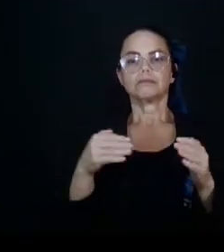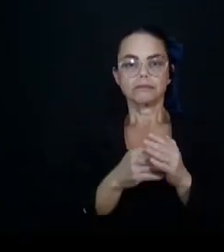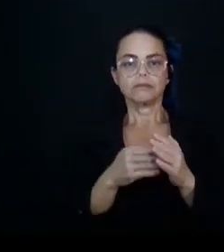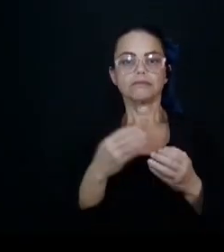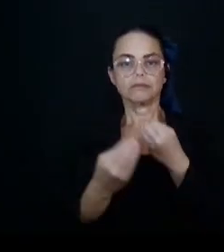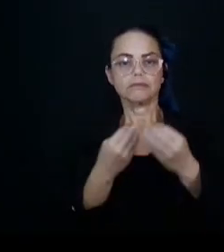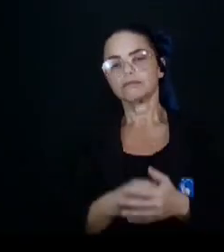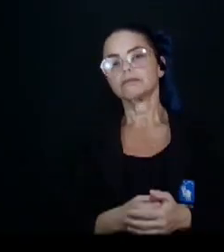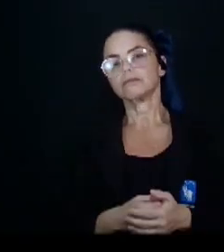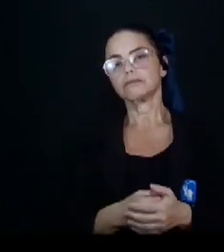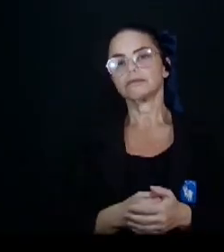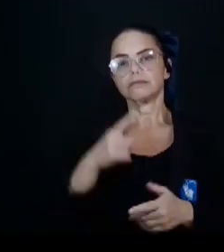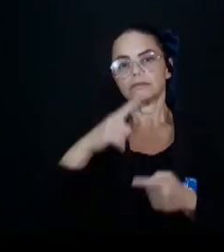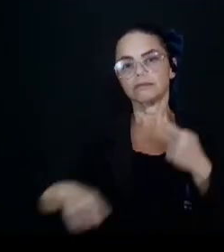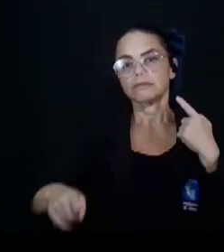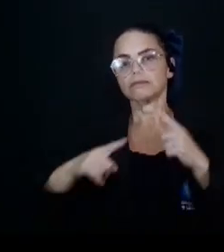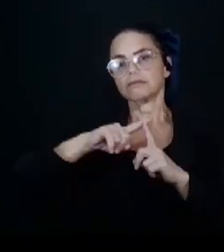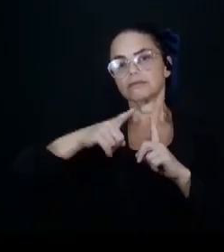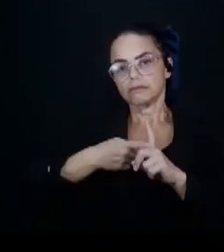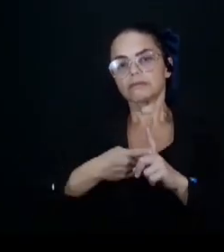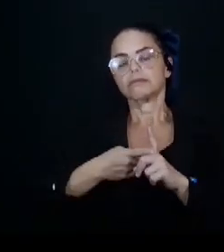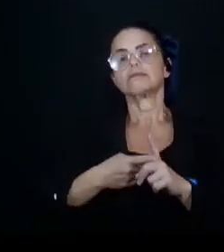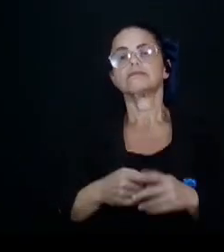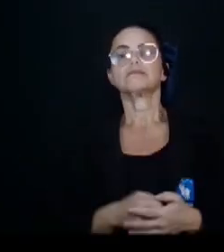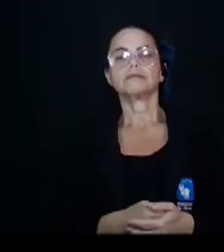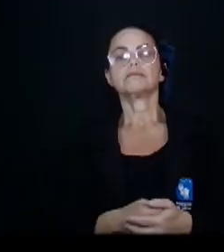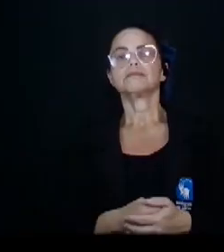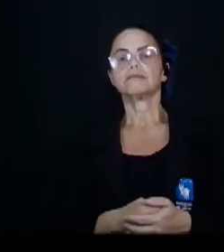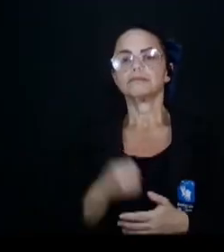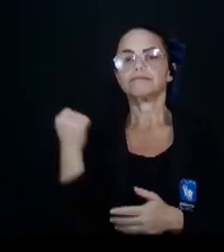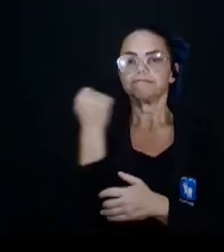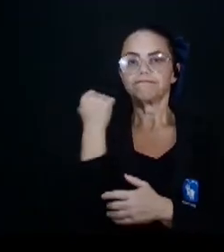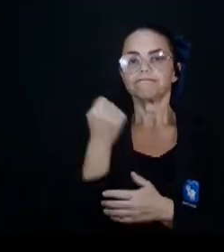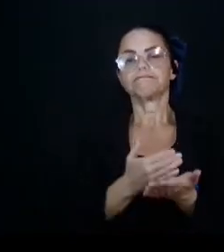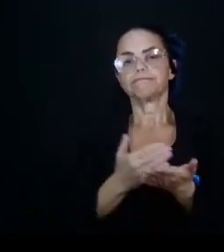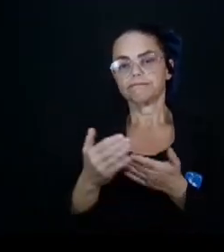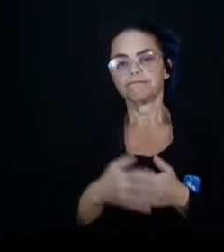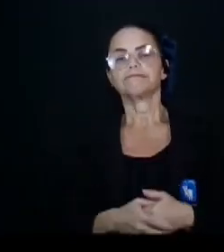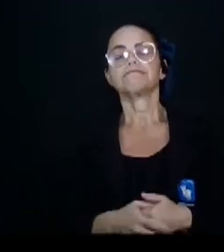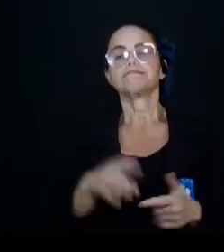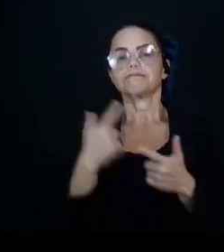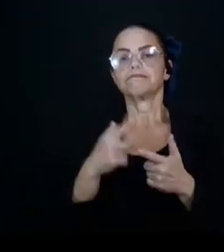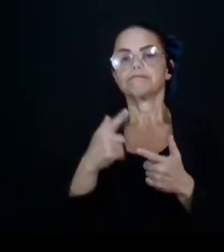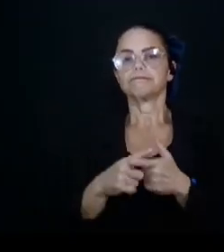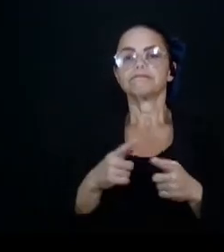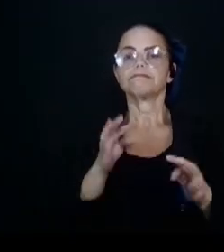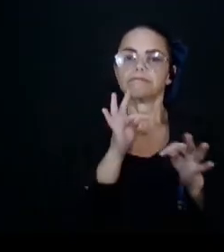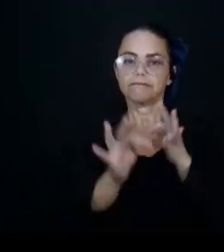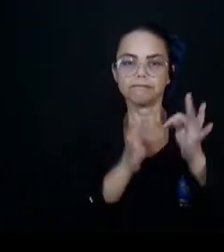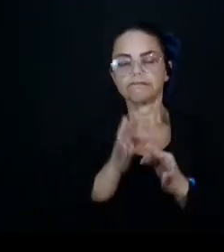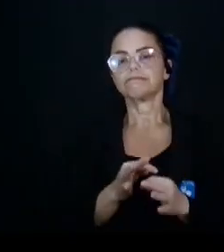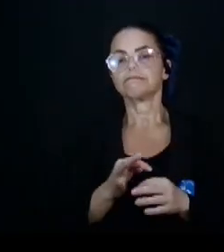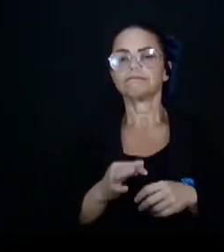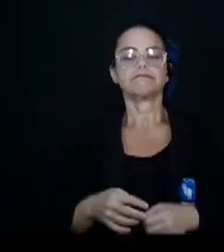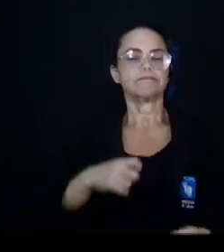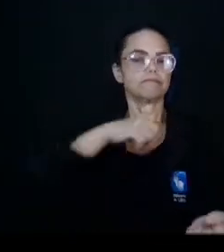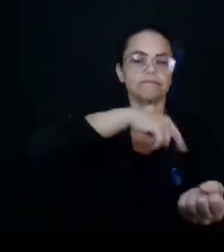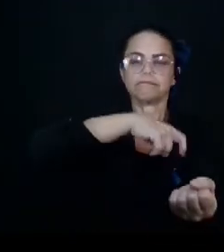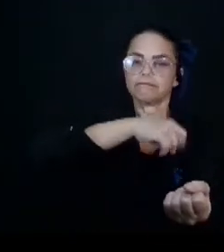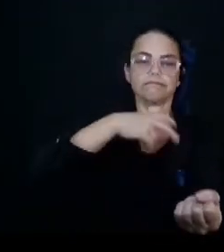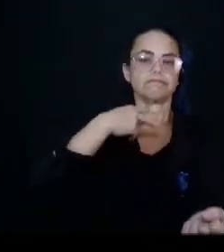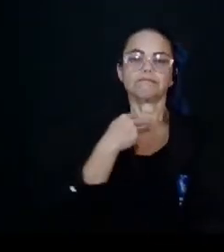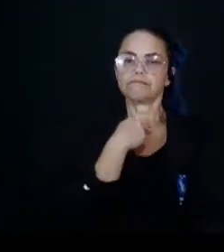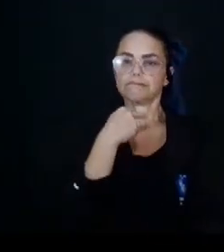da gravidez, né? Se for uma gestação muito inicial. Porque o tratamento de quimioterapia, ele não pode ser feito durante